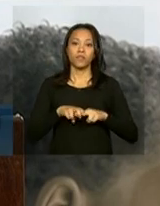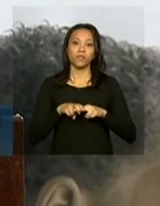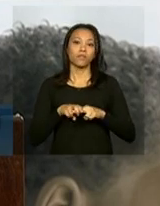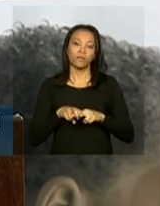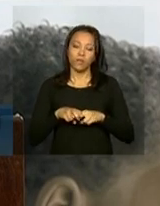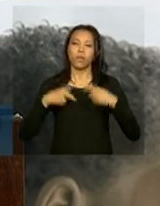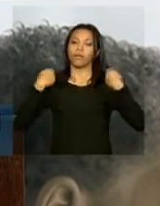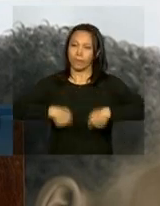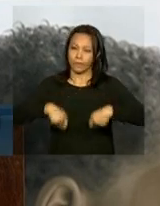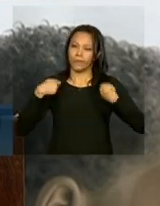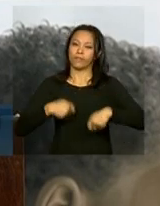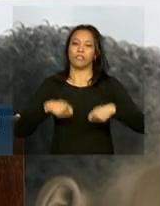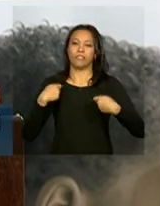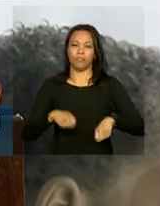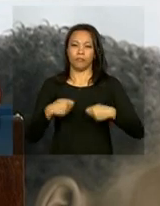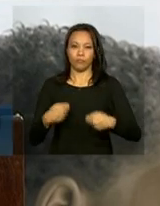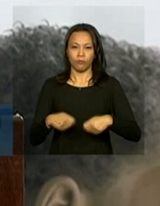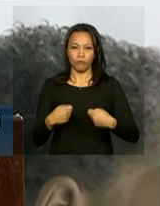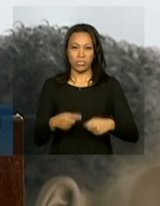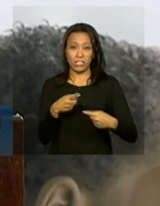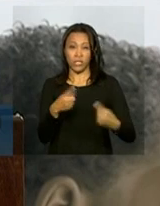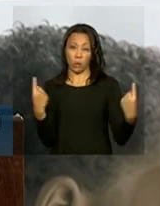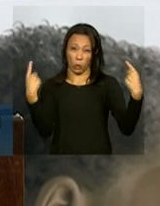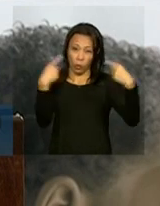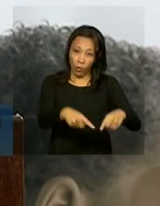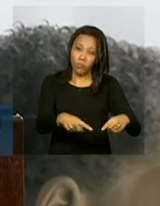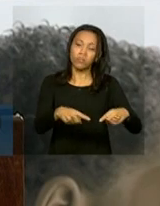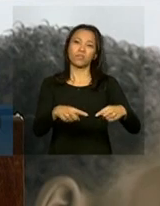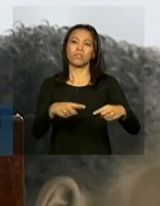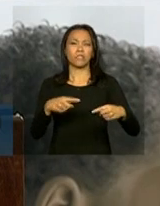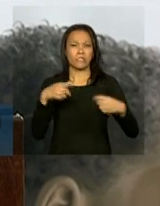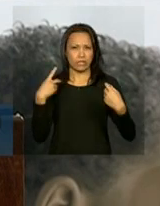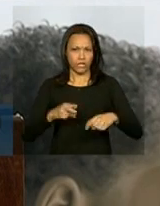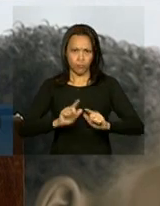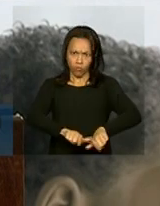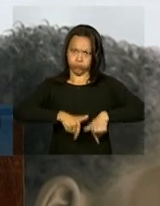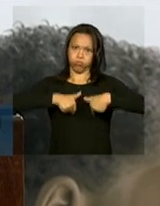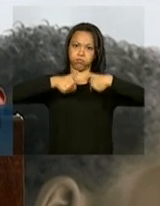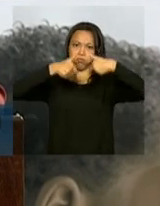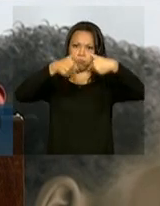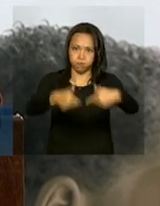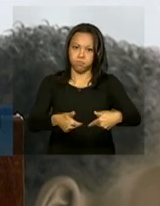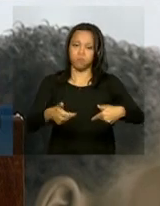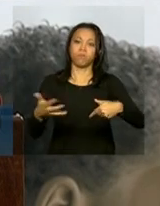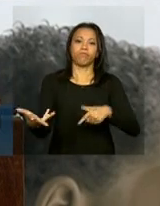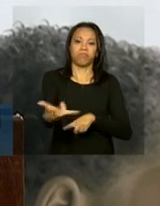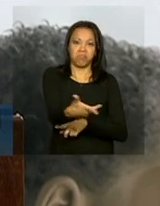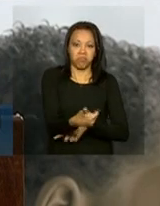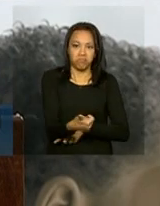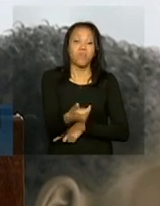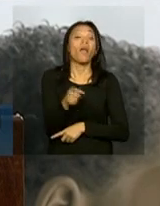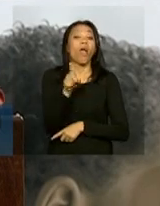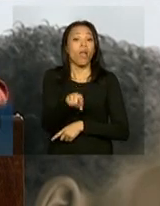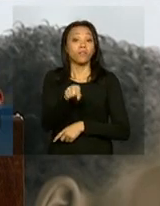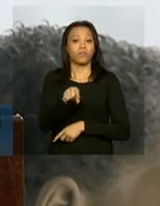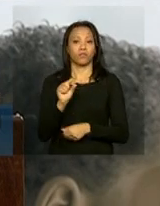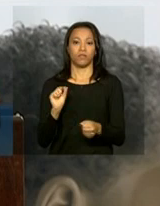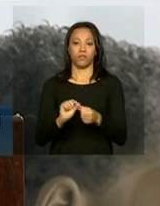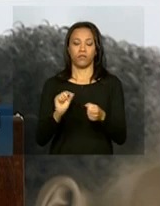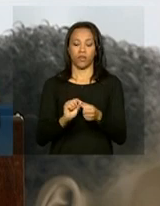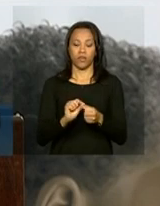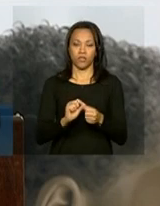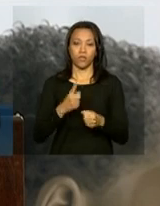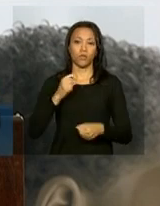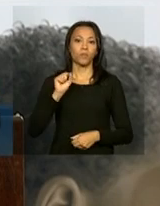é preciso atacá-la com muita energia e absoluta prioridade. E é isso que faz e que